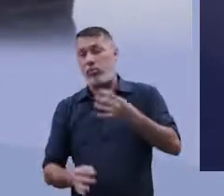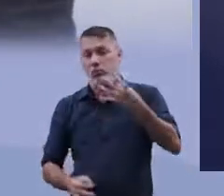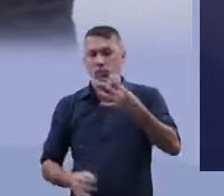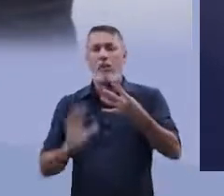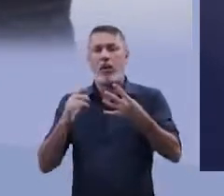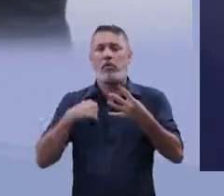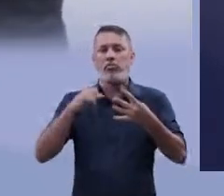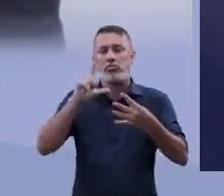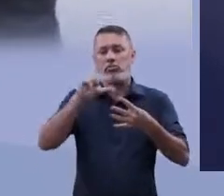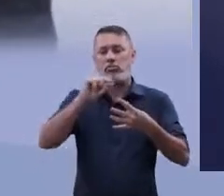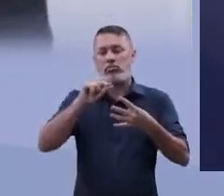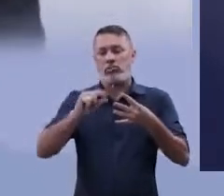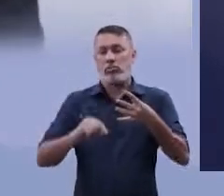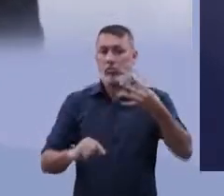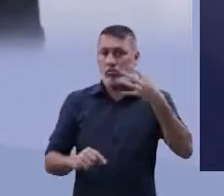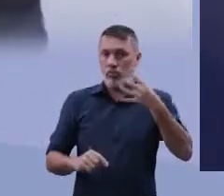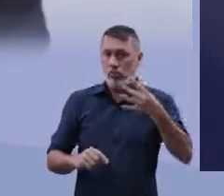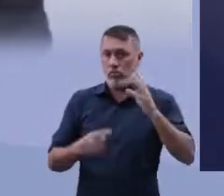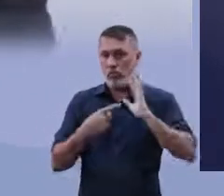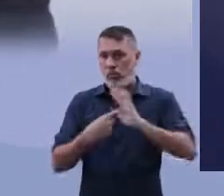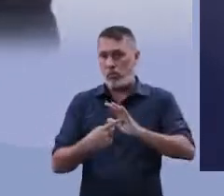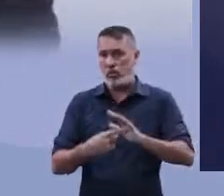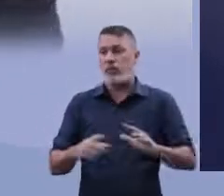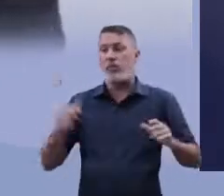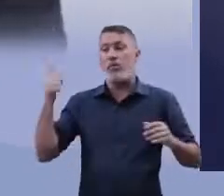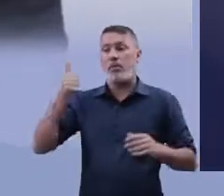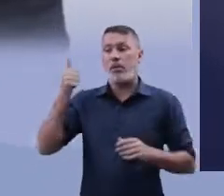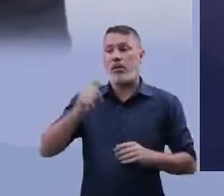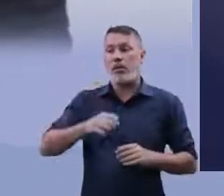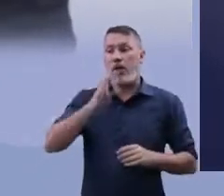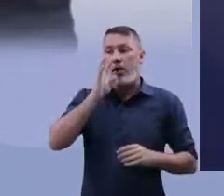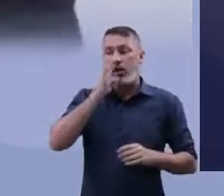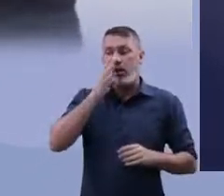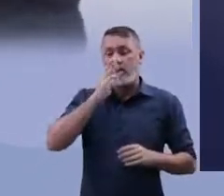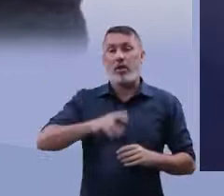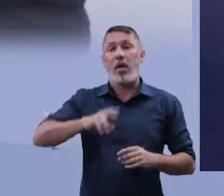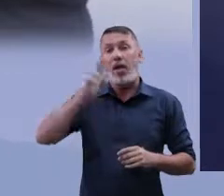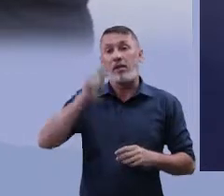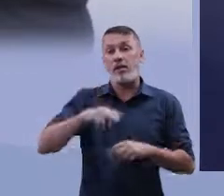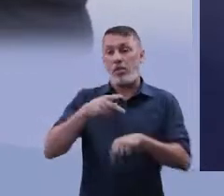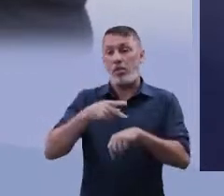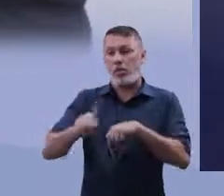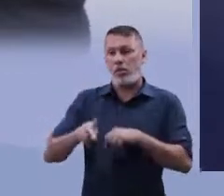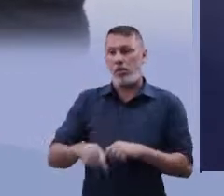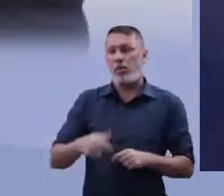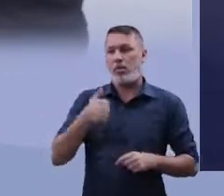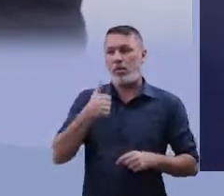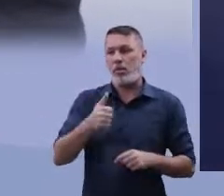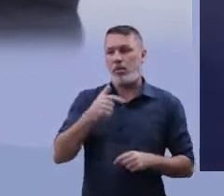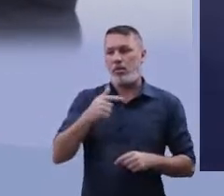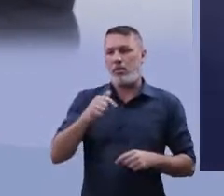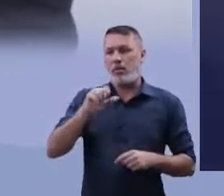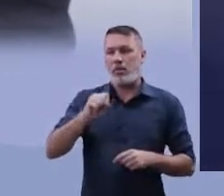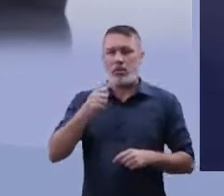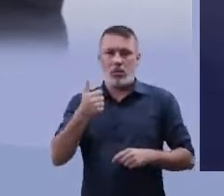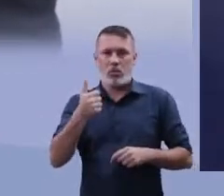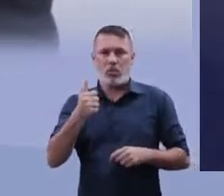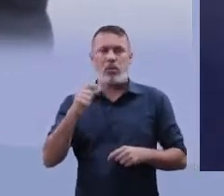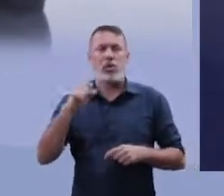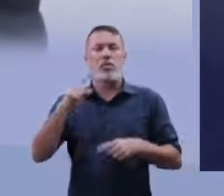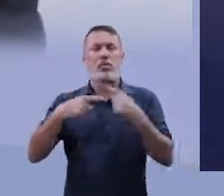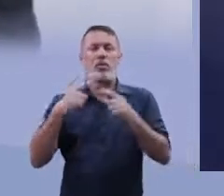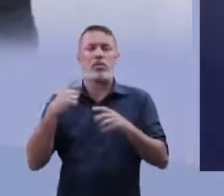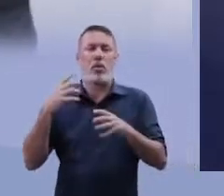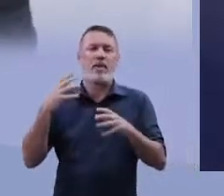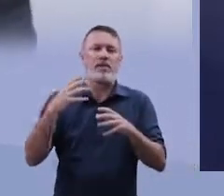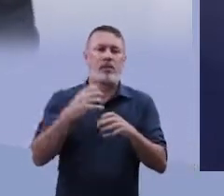em 4 obras aqui principais. Então, a Crítica da Razão Pura, ele escreve primeiro em 1781, depois ele faz uma revisão 6